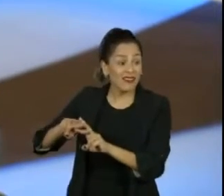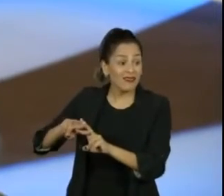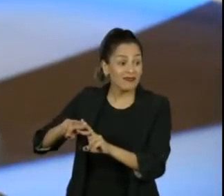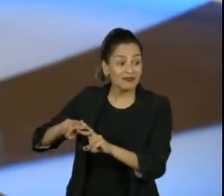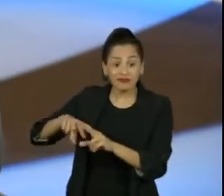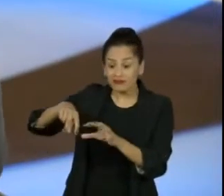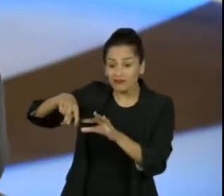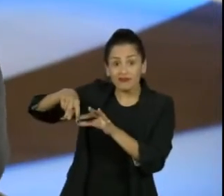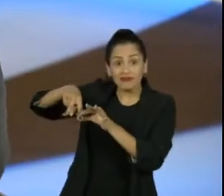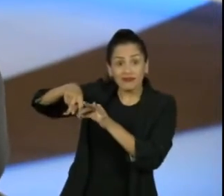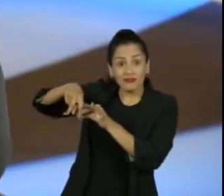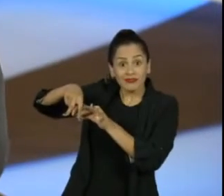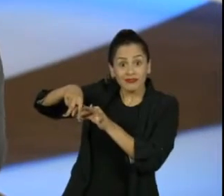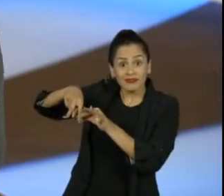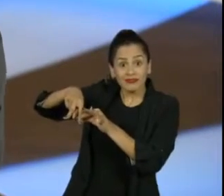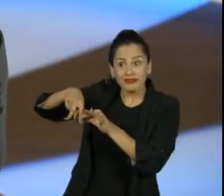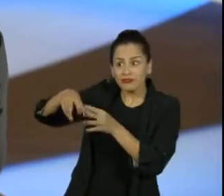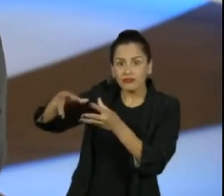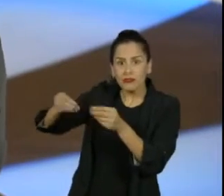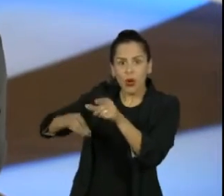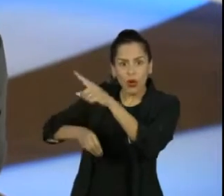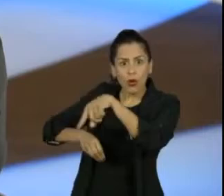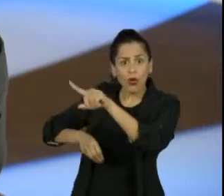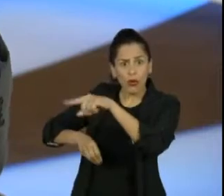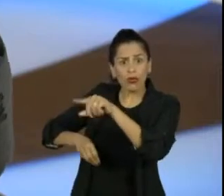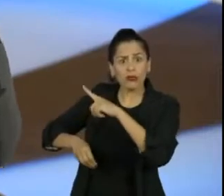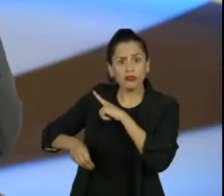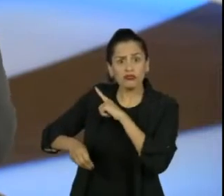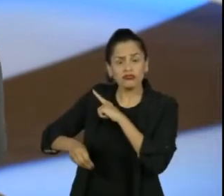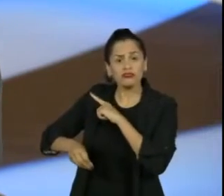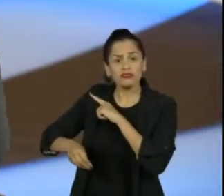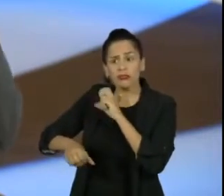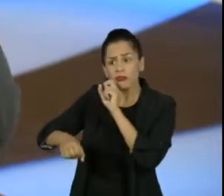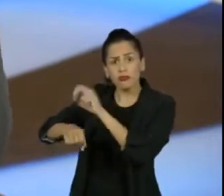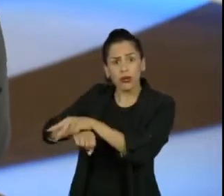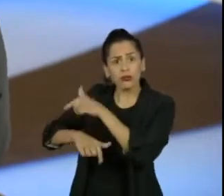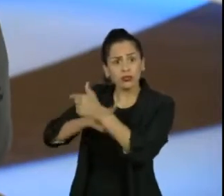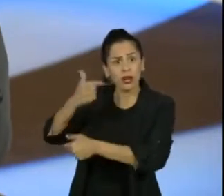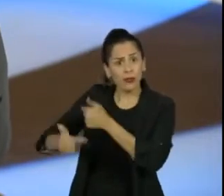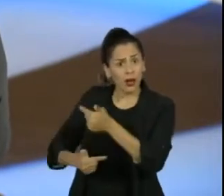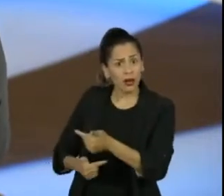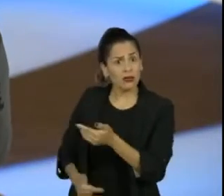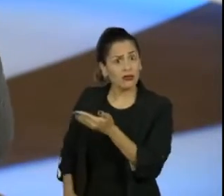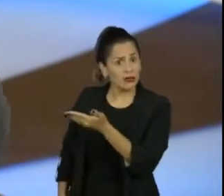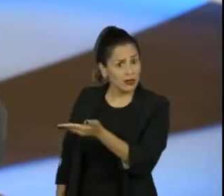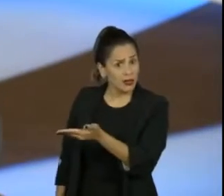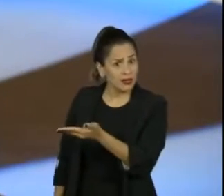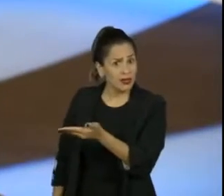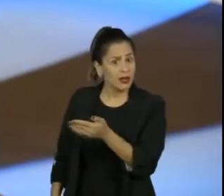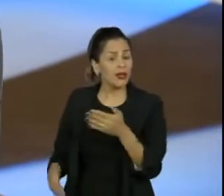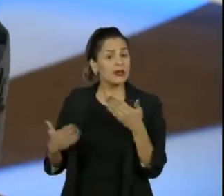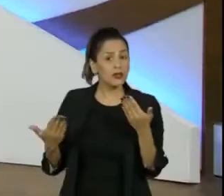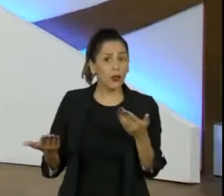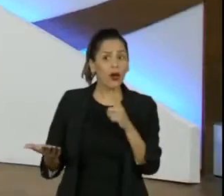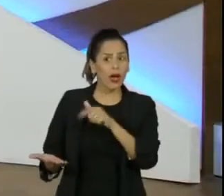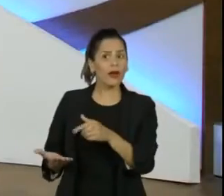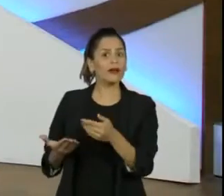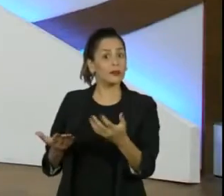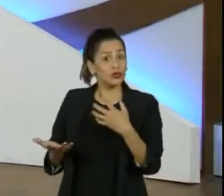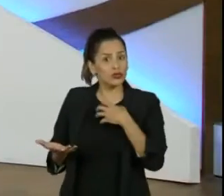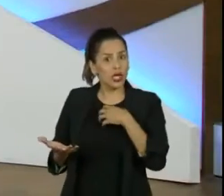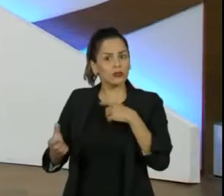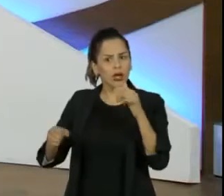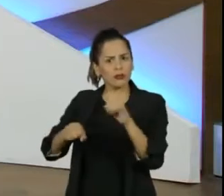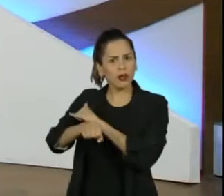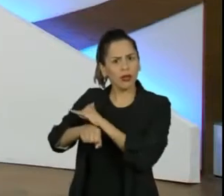Então, era um caso excepcional de não criar um caos entre esse pessoal.